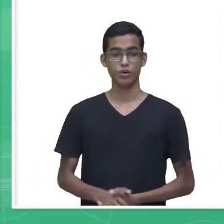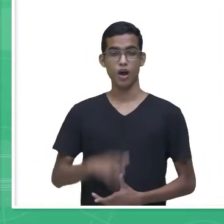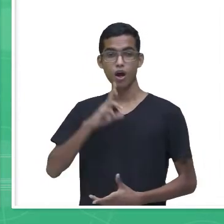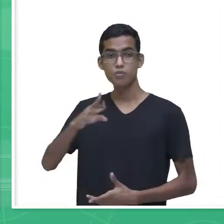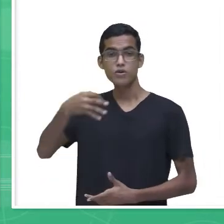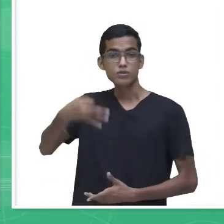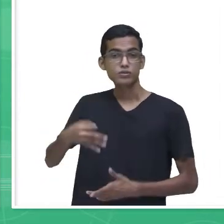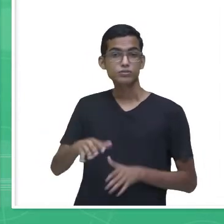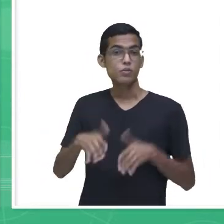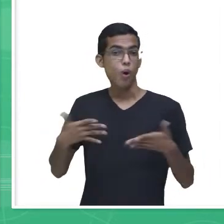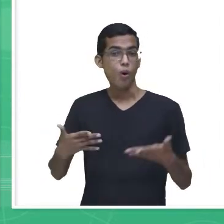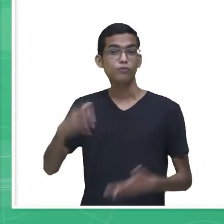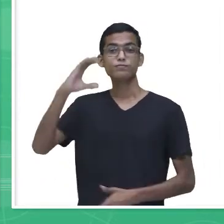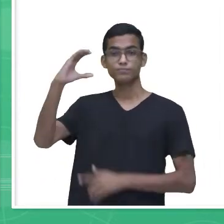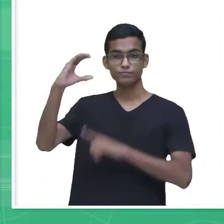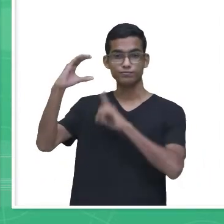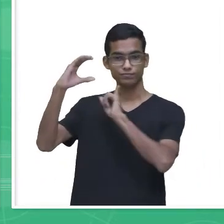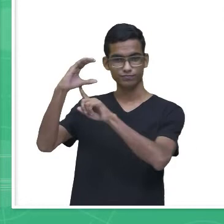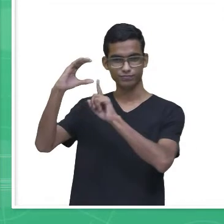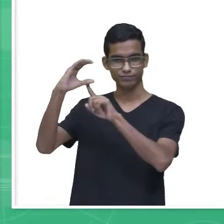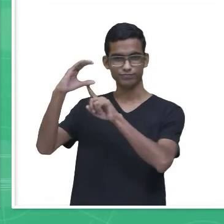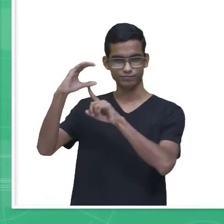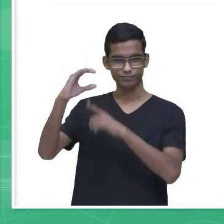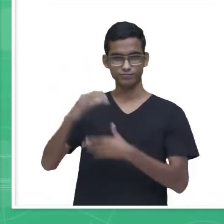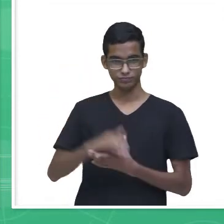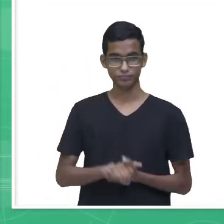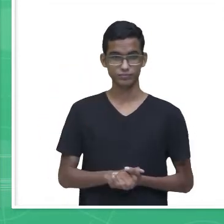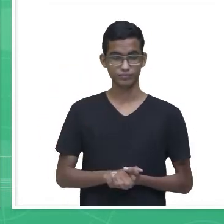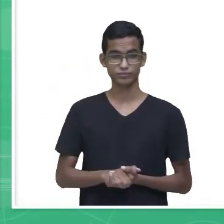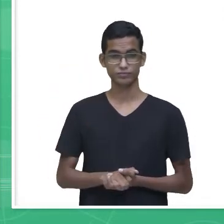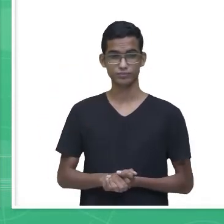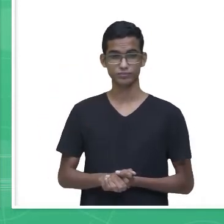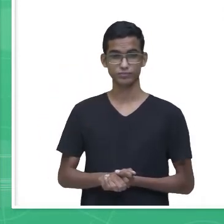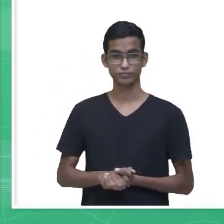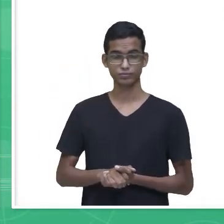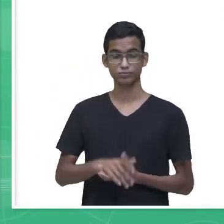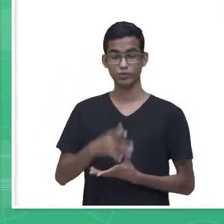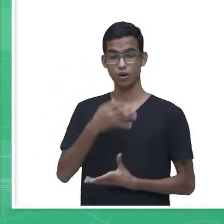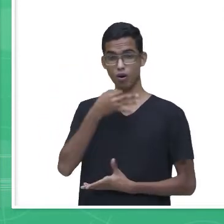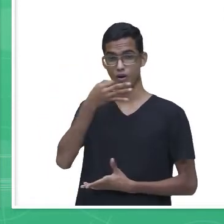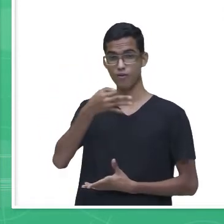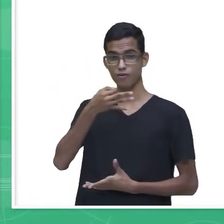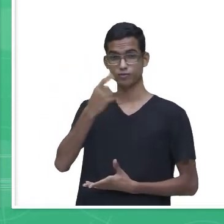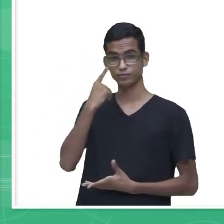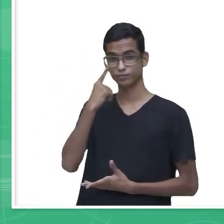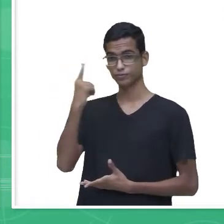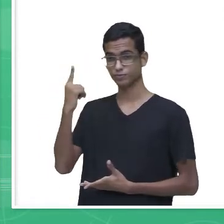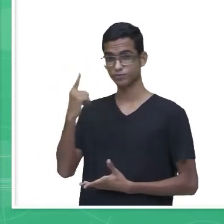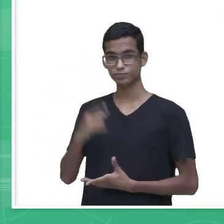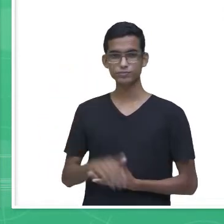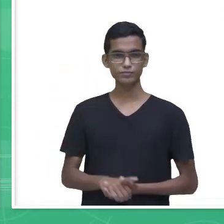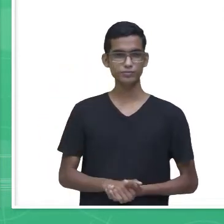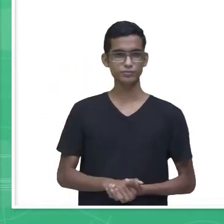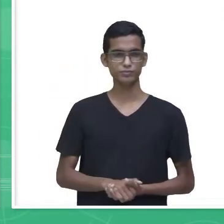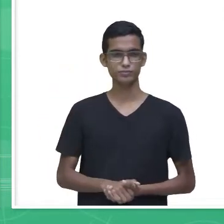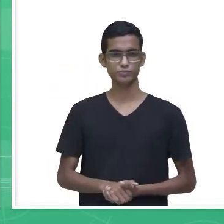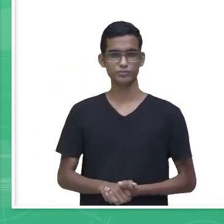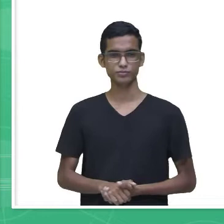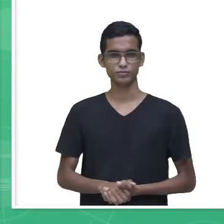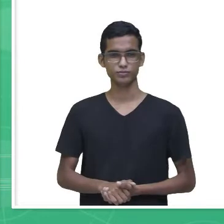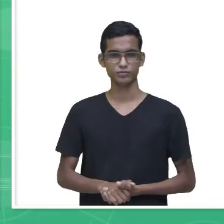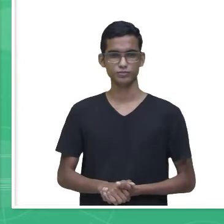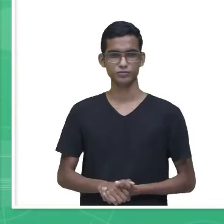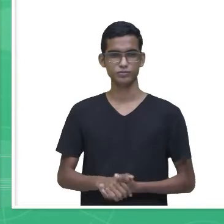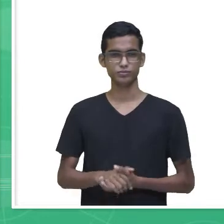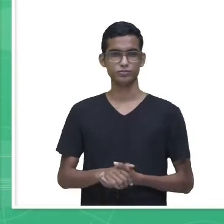é a alternativa C. Vamos ao comentário aqui, vamos à observação, vamos analisar. O comentário